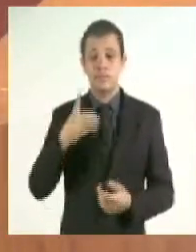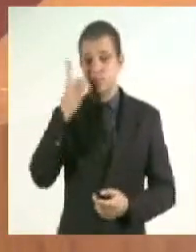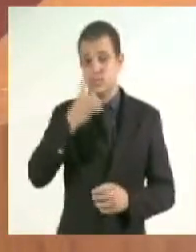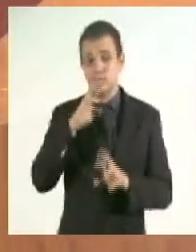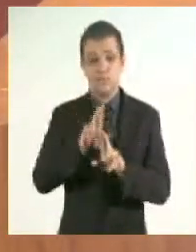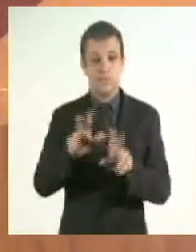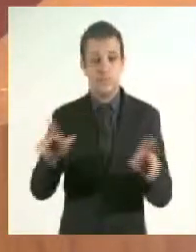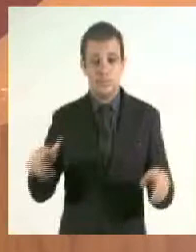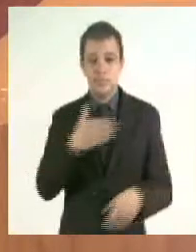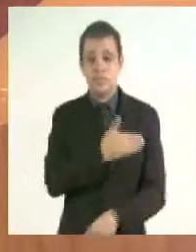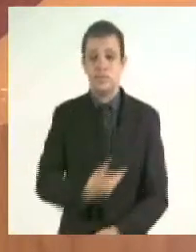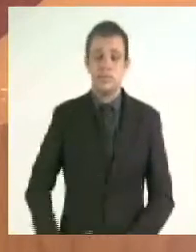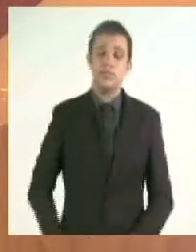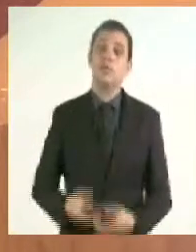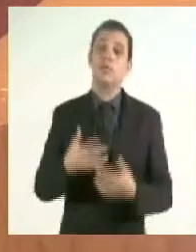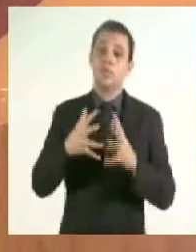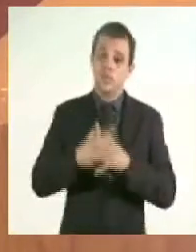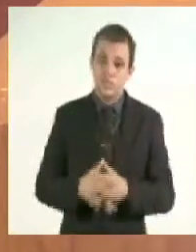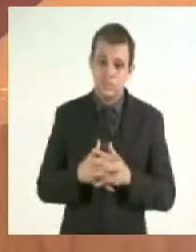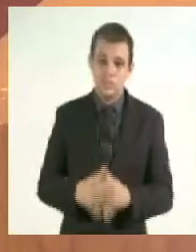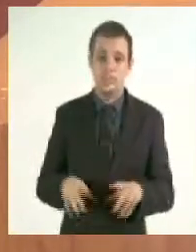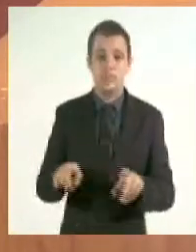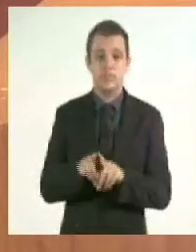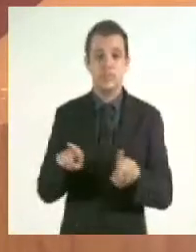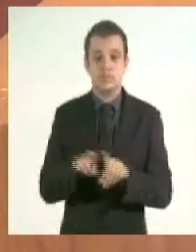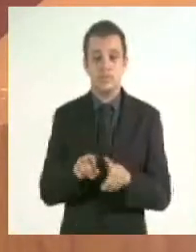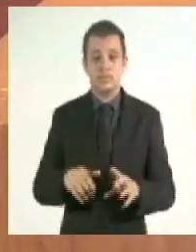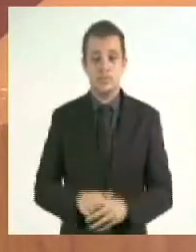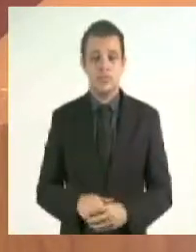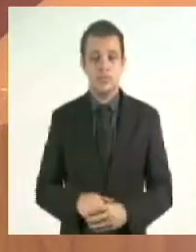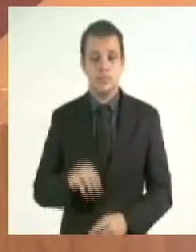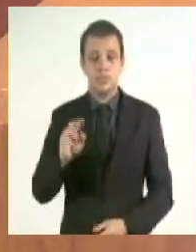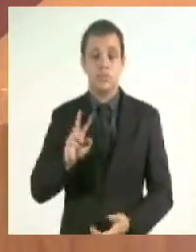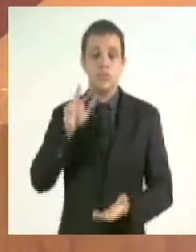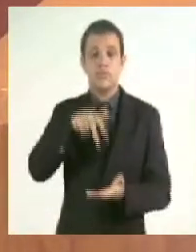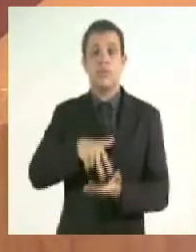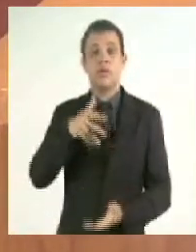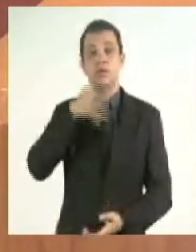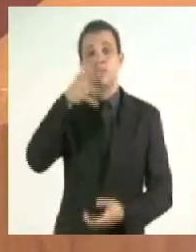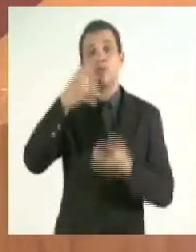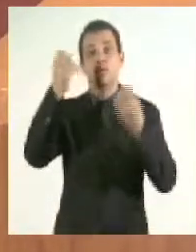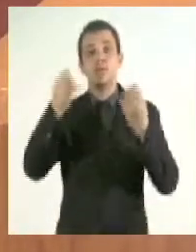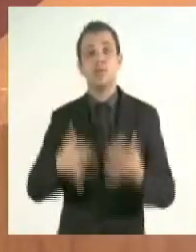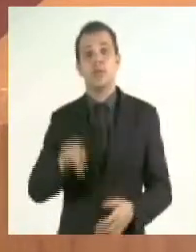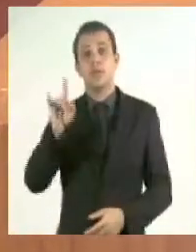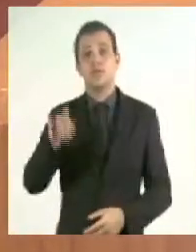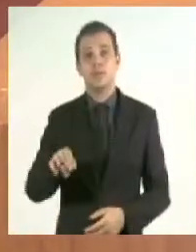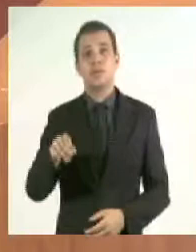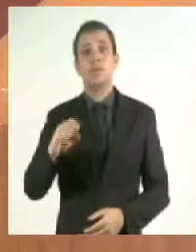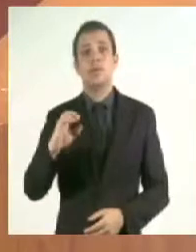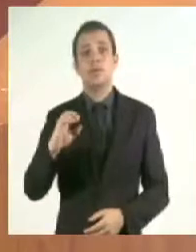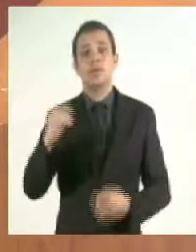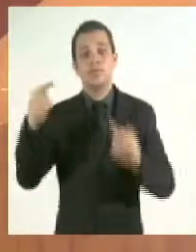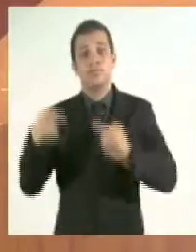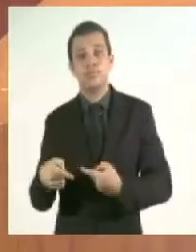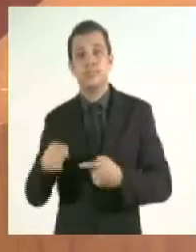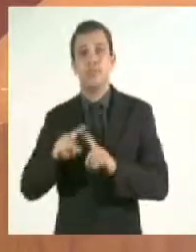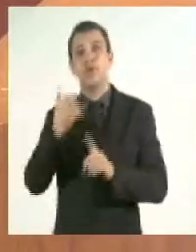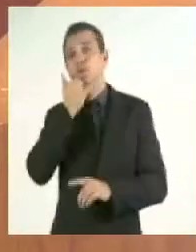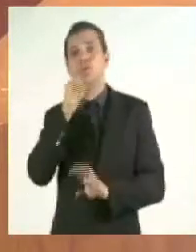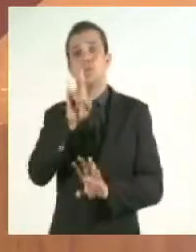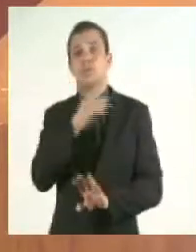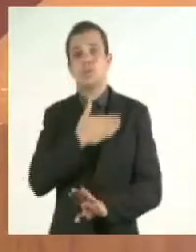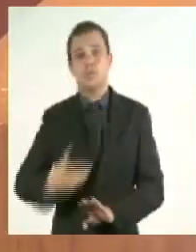confusos. Sobe aqui dizendo que é oposição e pede desculpa, eu disse que é governo, porque está confusa essa situação.